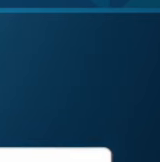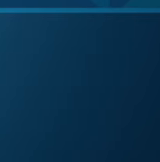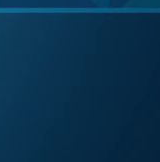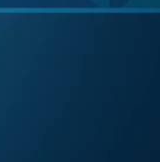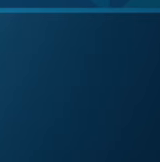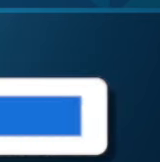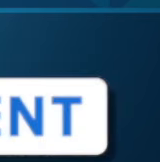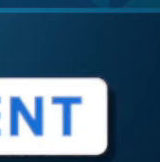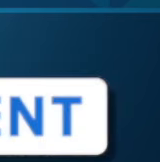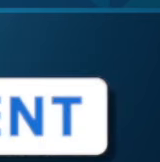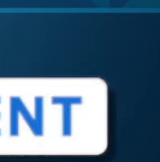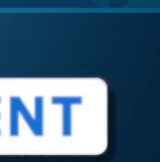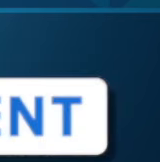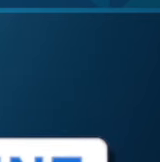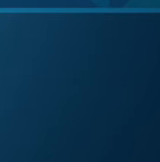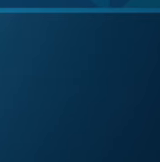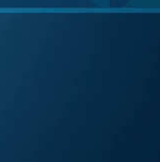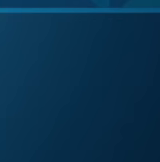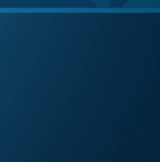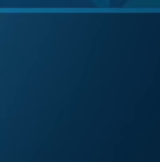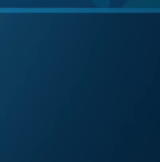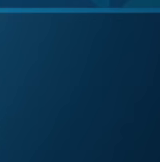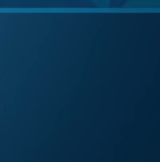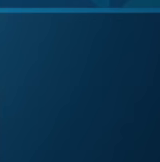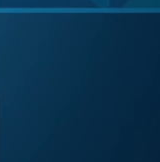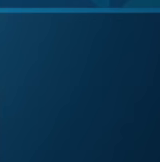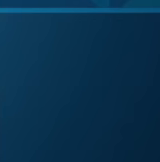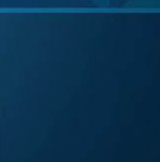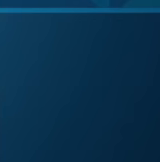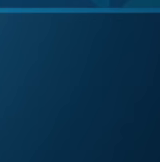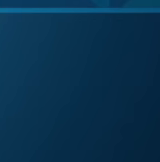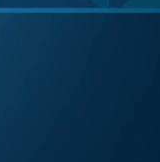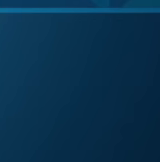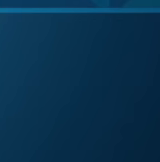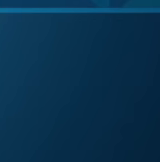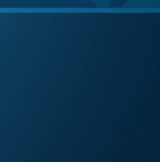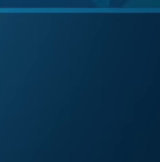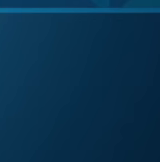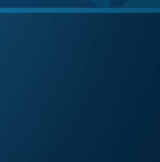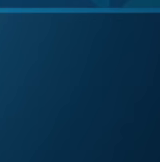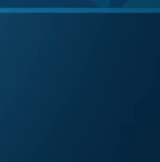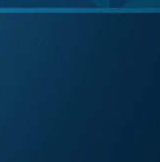notificação. Fo comentário no fahetutan ba media social siraseluk.